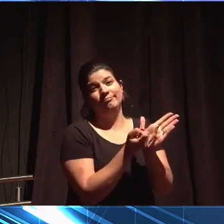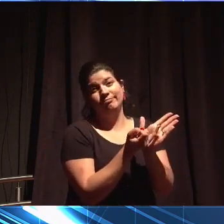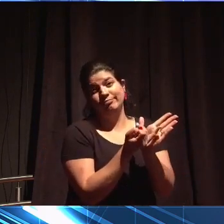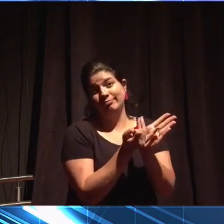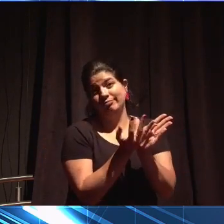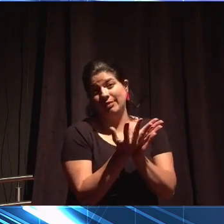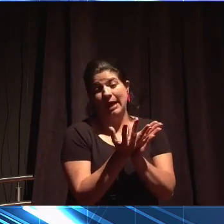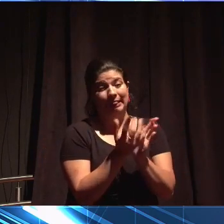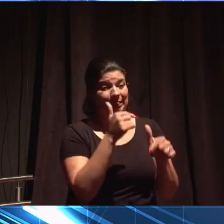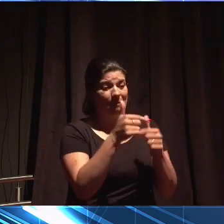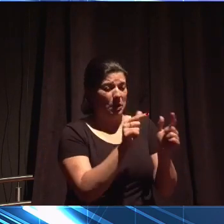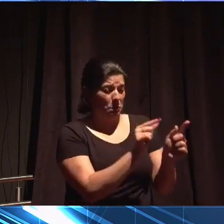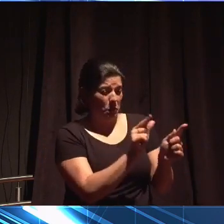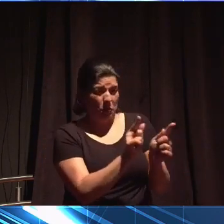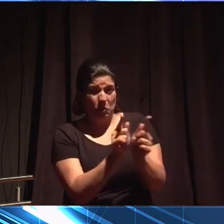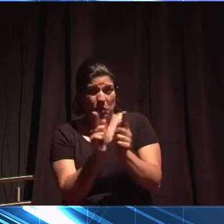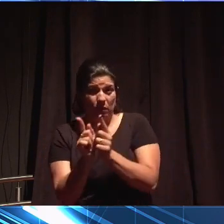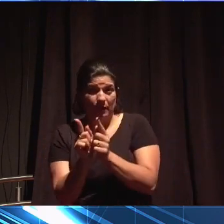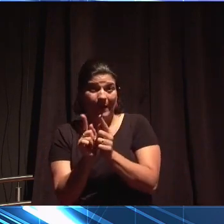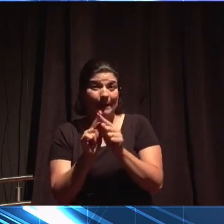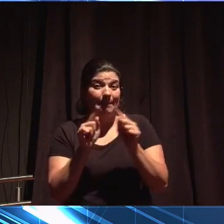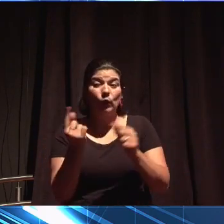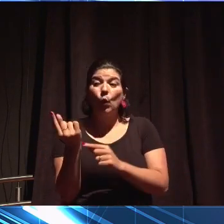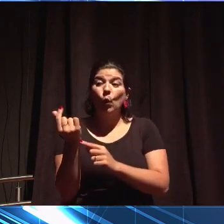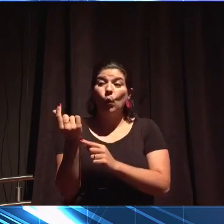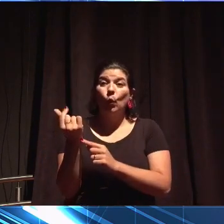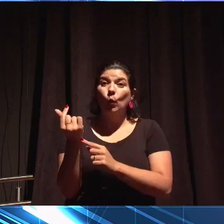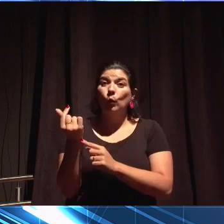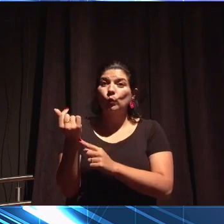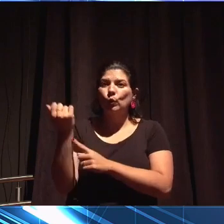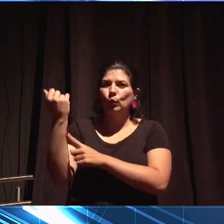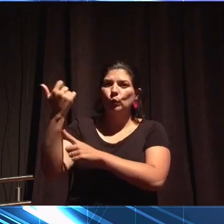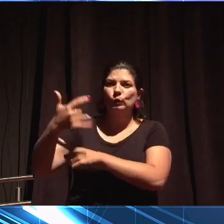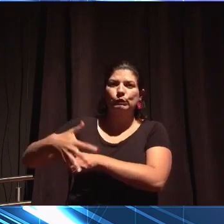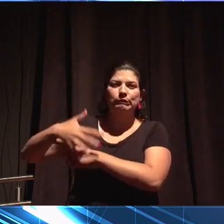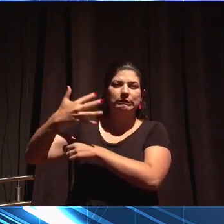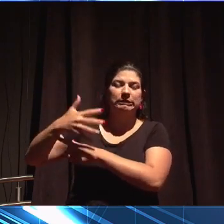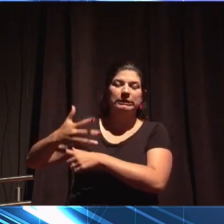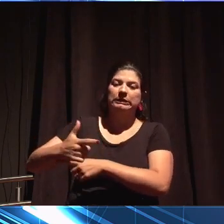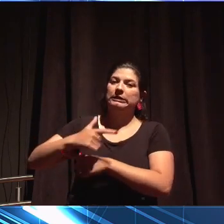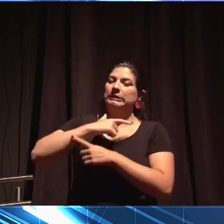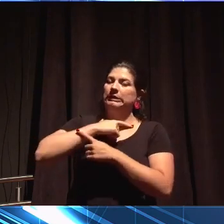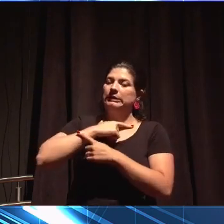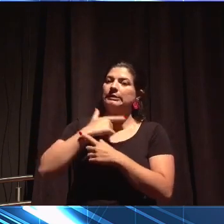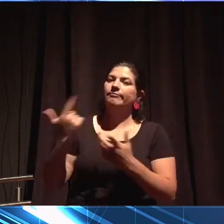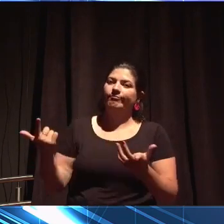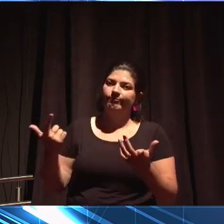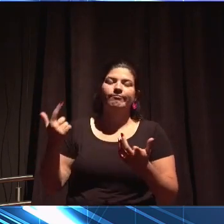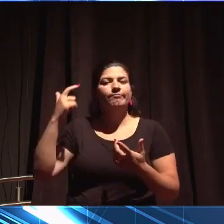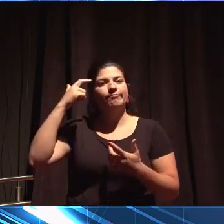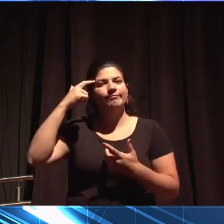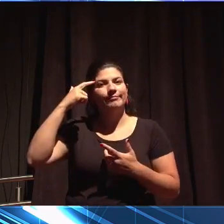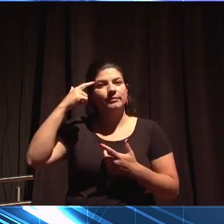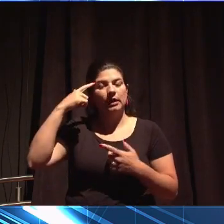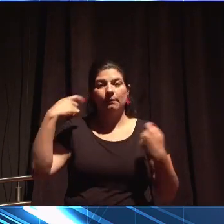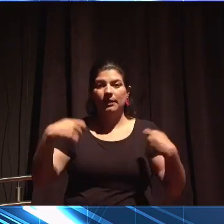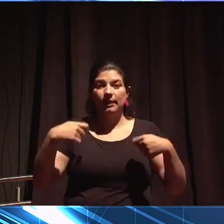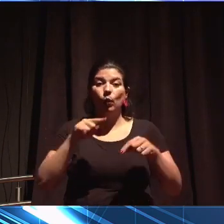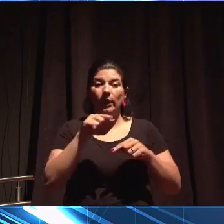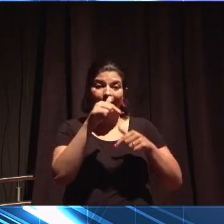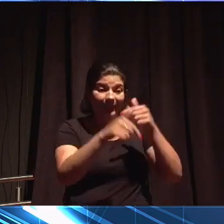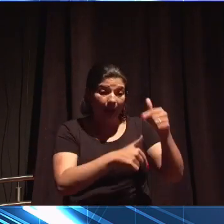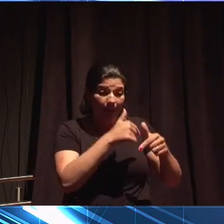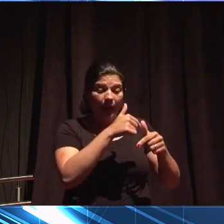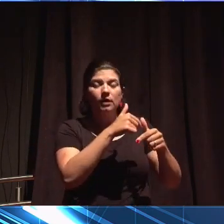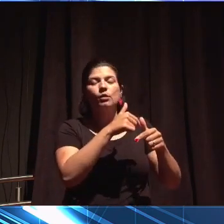de microserviços, mas, às vezes, aquele custo ali vai sair alto. Às vezes, você agrupar aquele tipo de